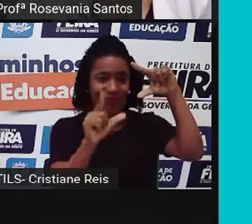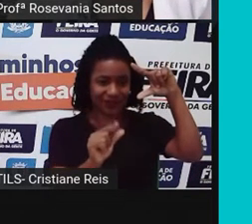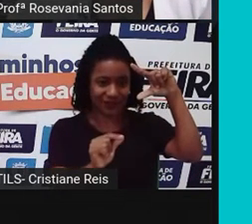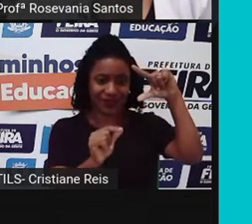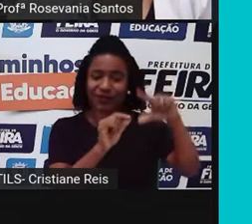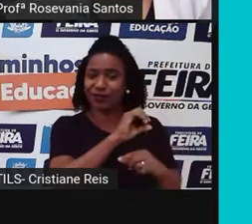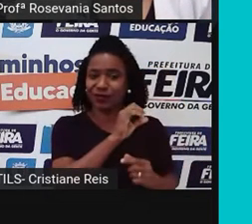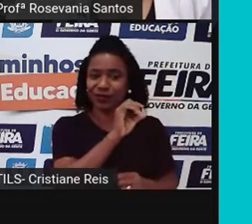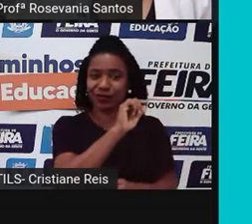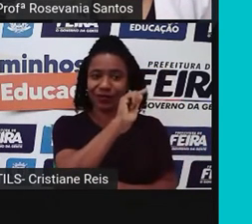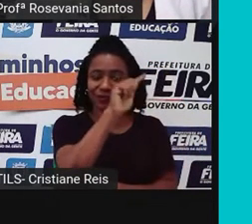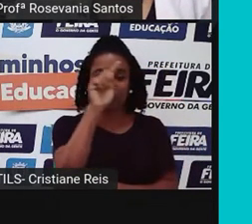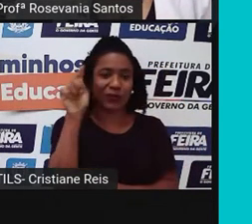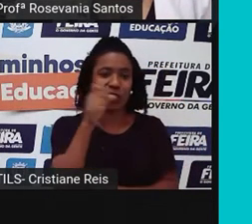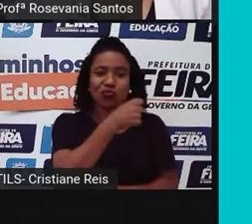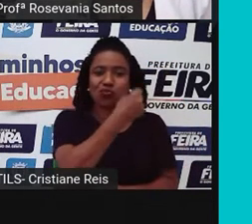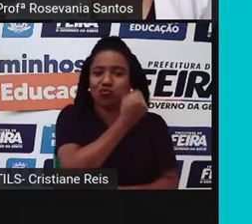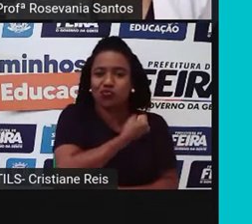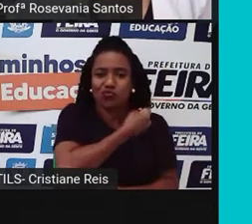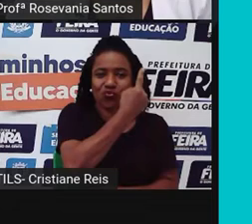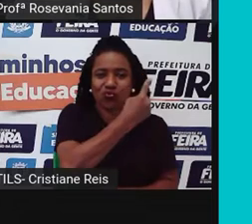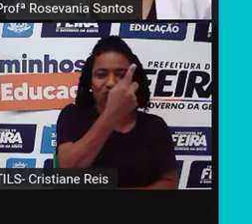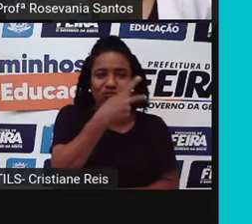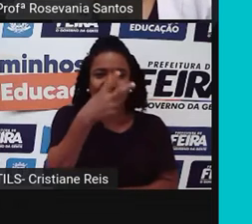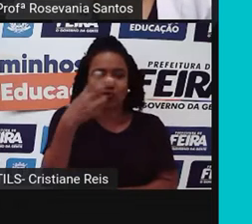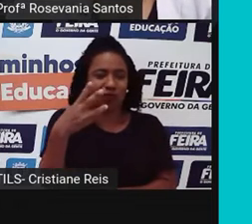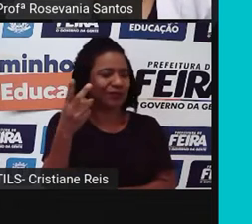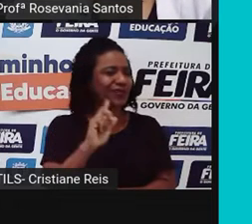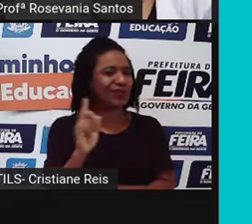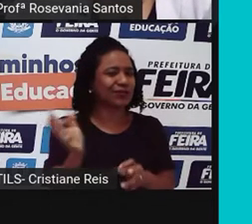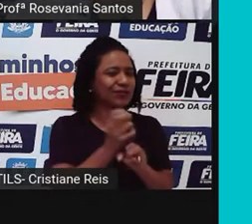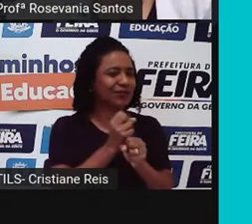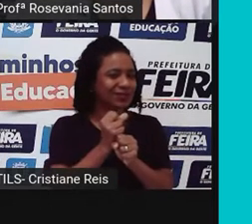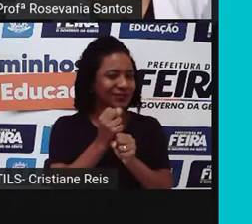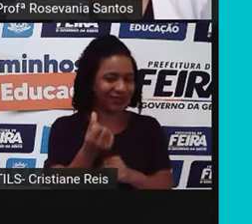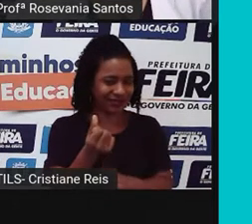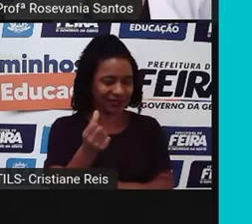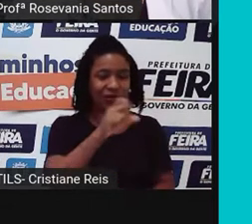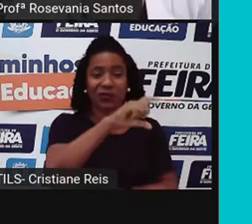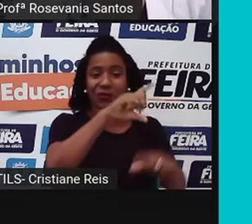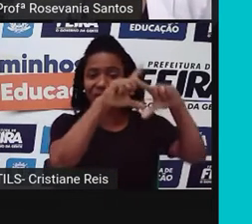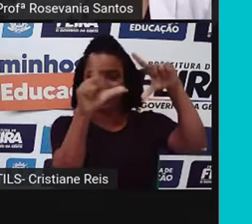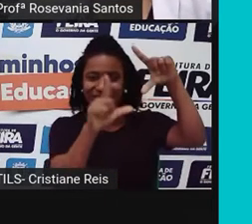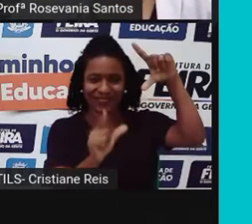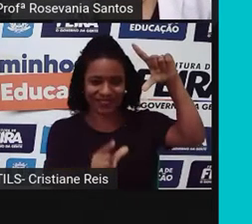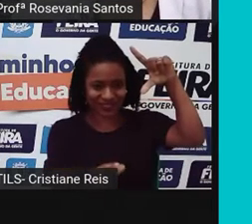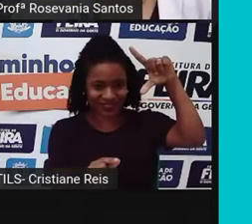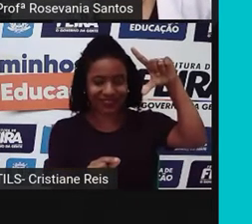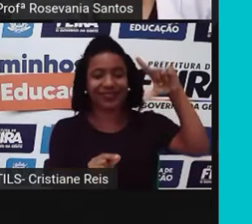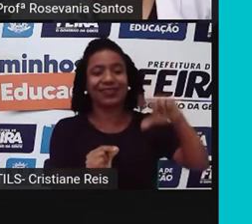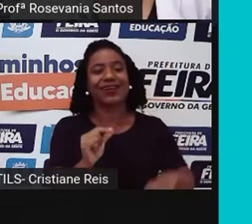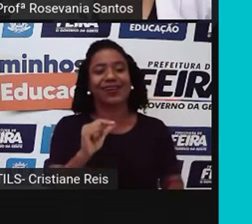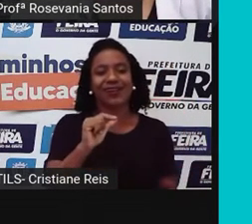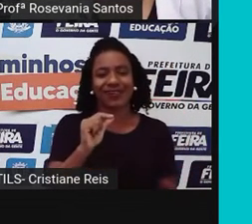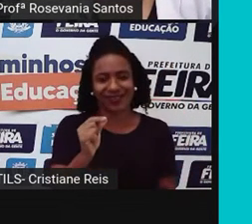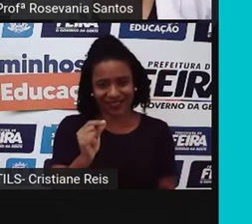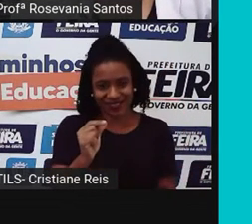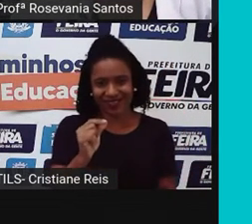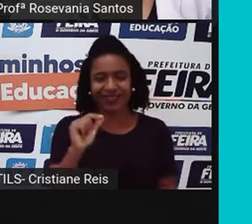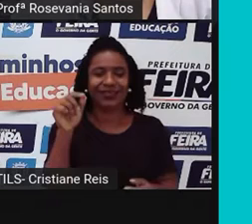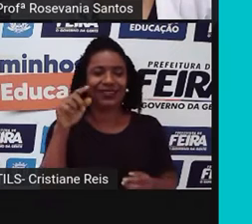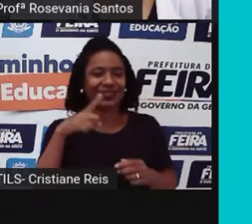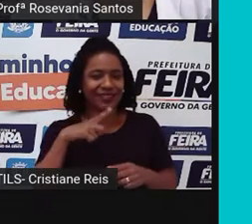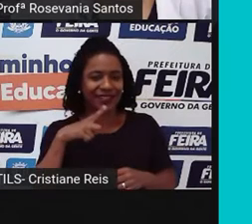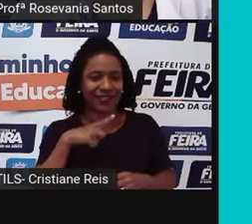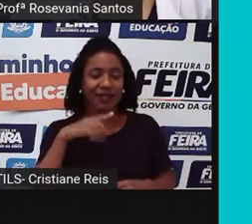seis, tá falando dos seis continentes. O continente africano, o continente da Oceania e Antártida. Então,